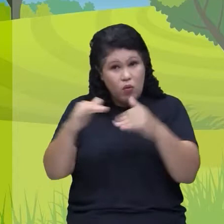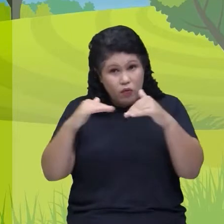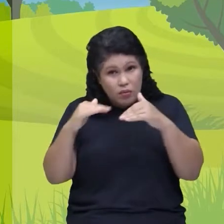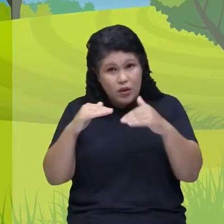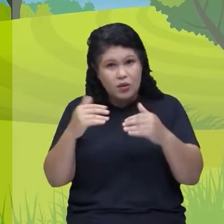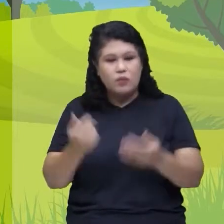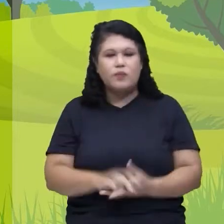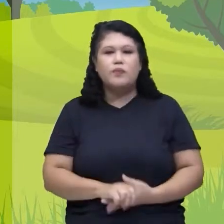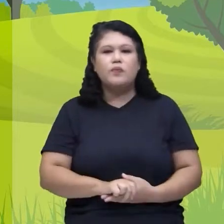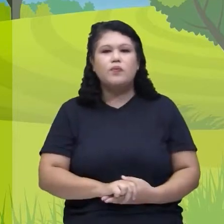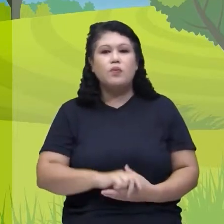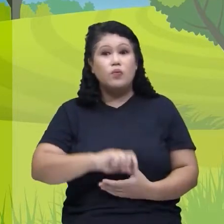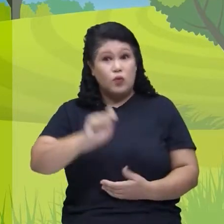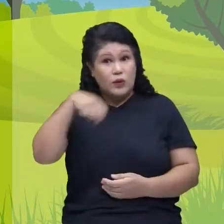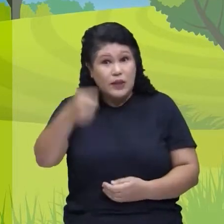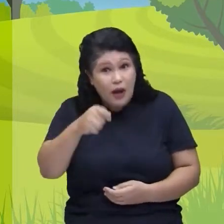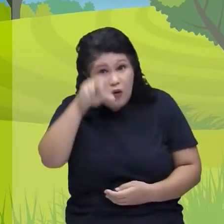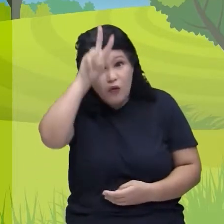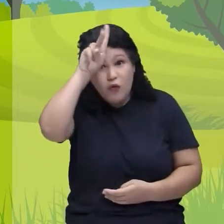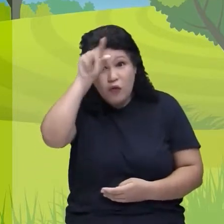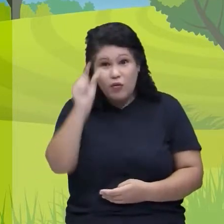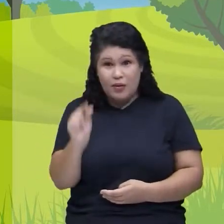tentar? Então, vamos lá. Formiga!